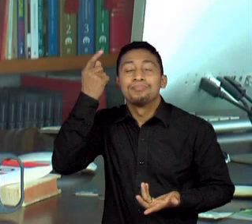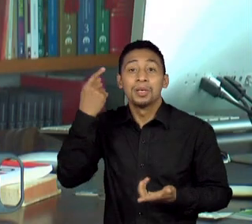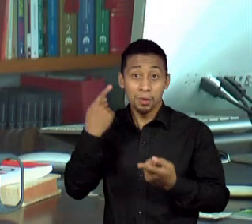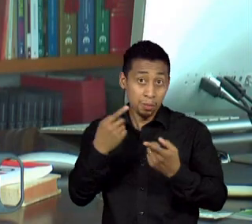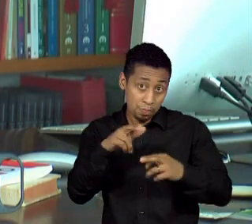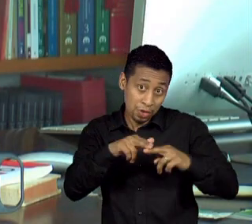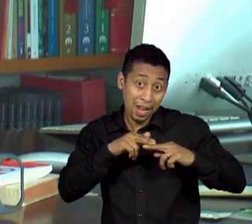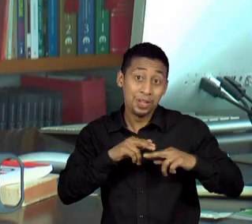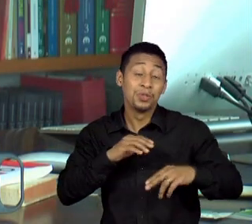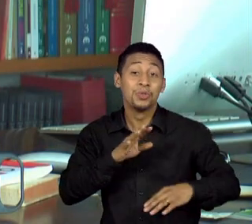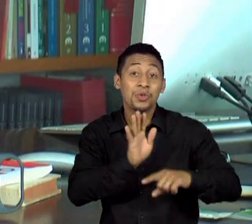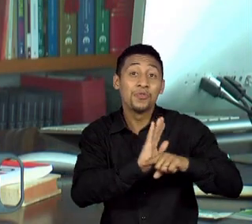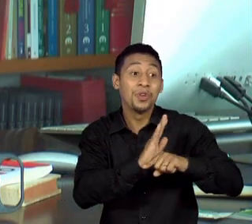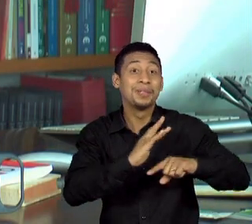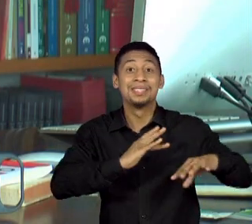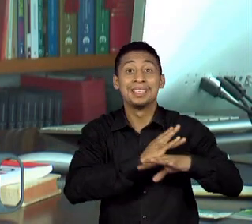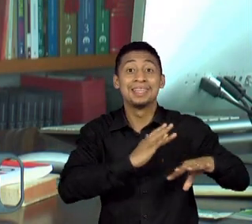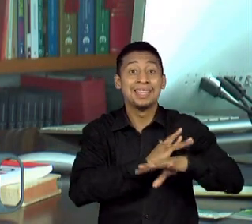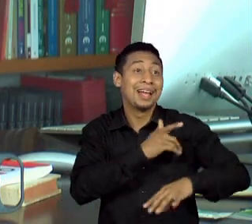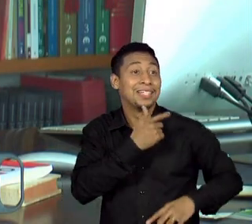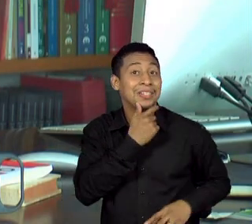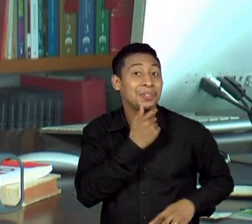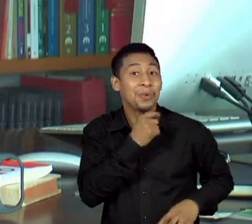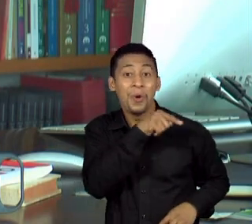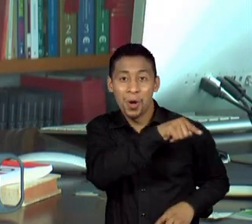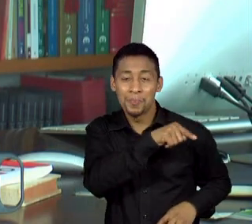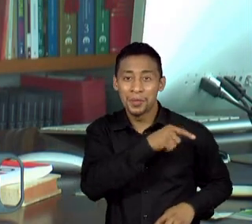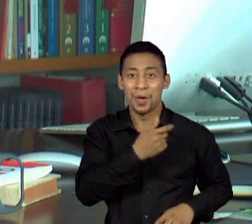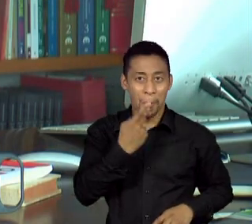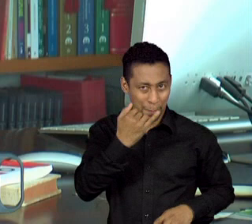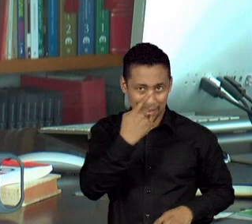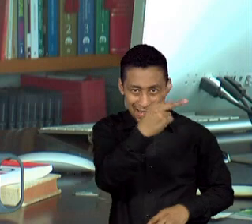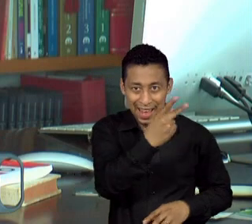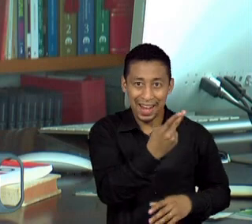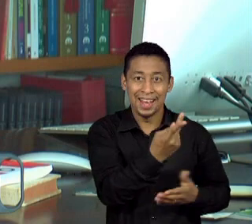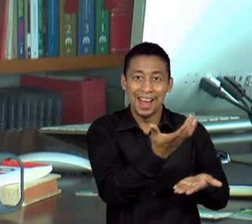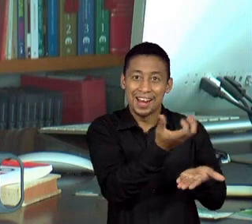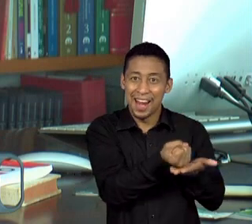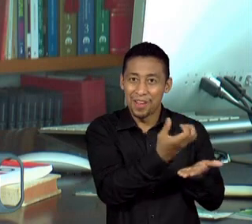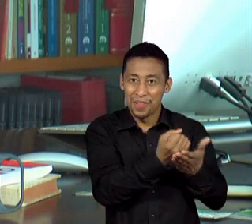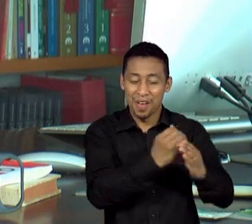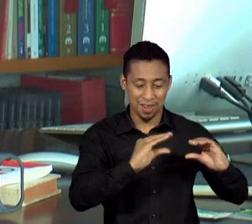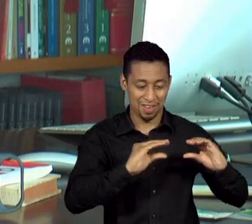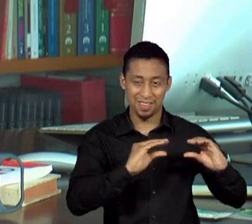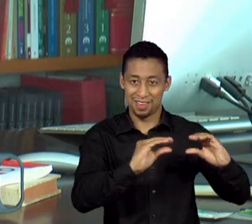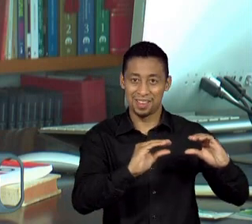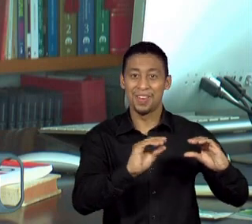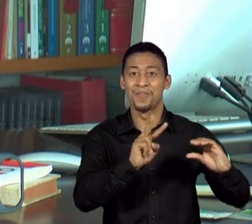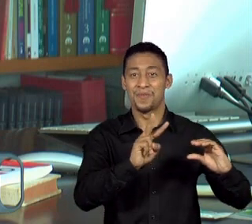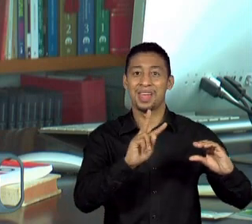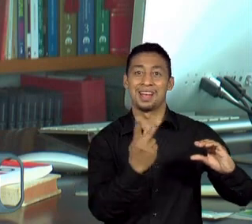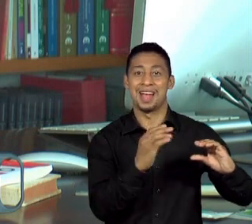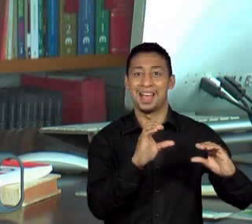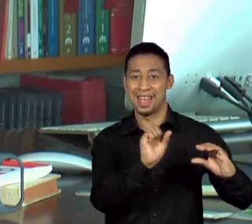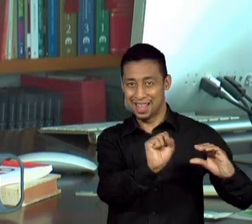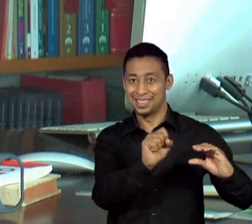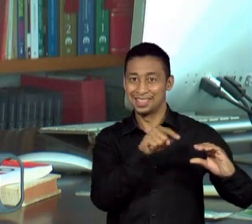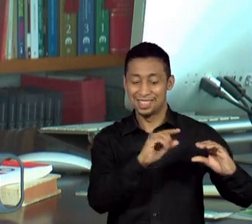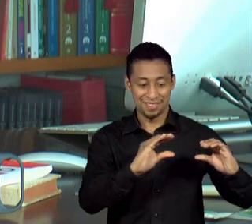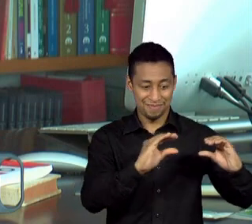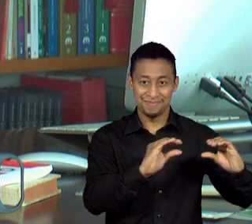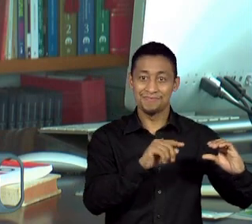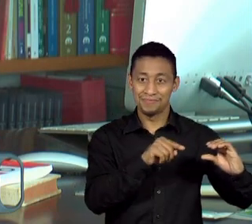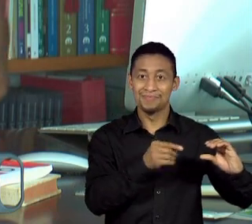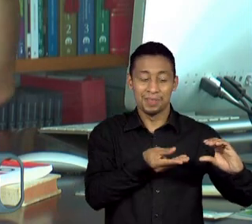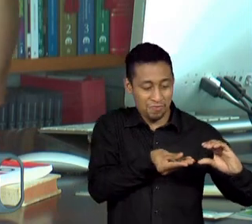Homens, que o pai dela gravava em VHS e ela via, ela dizia, como isso tem a ver comigo e tal. Eu fico, bom, nós os roteiristas,